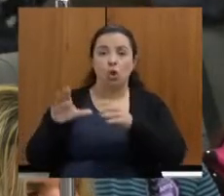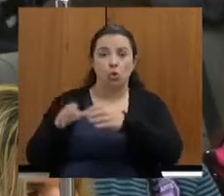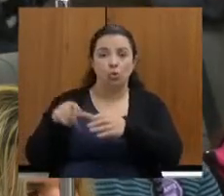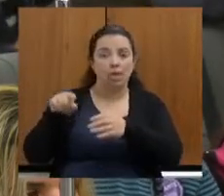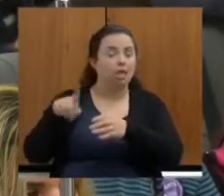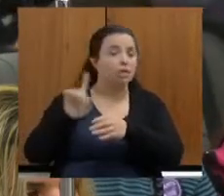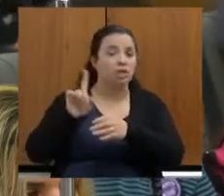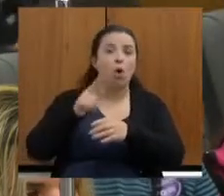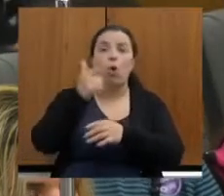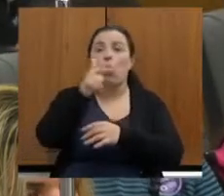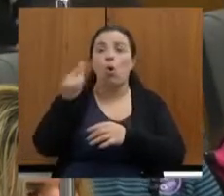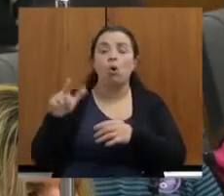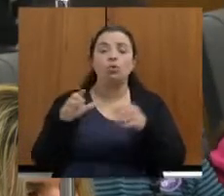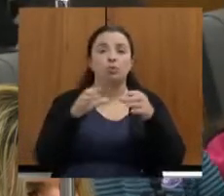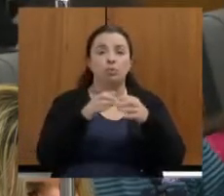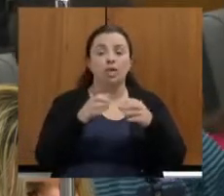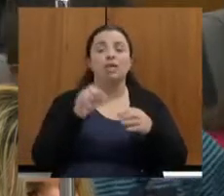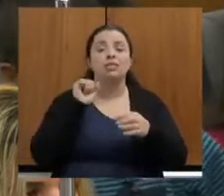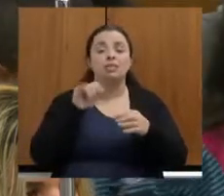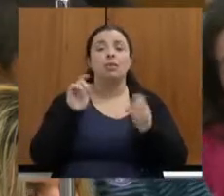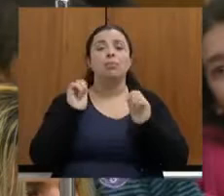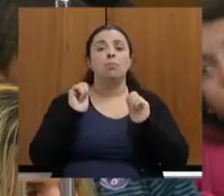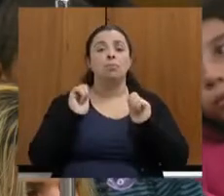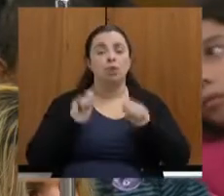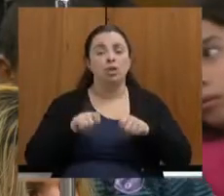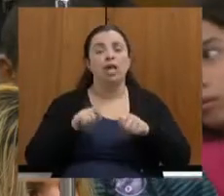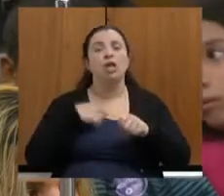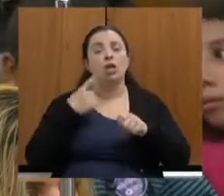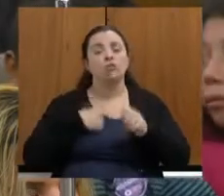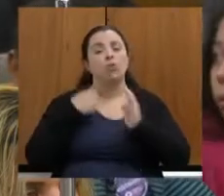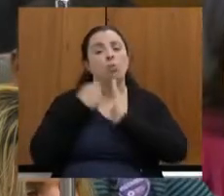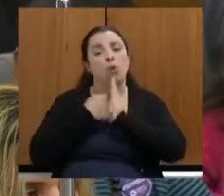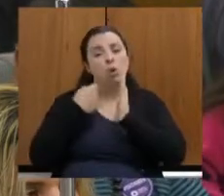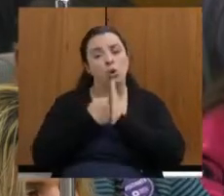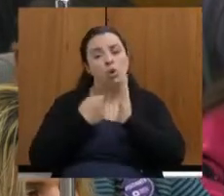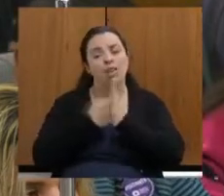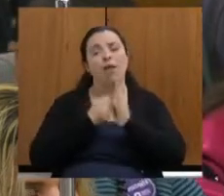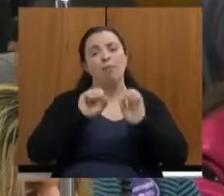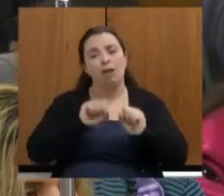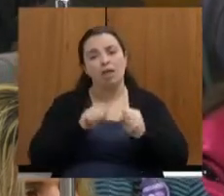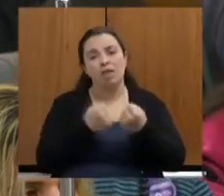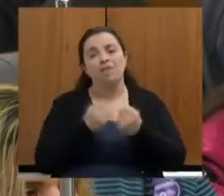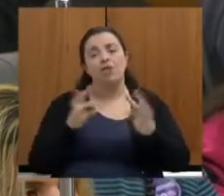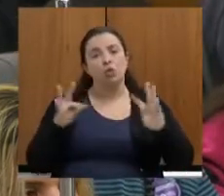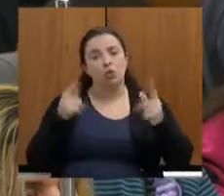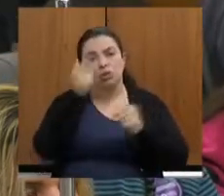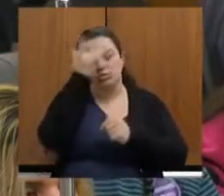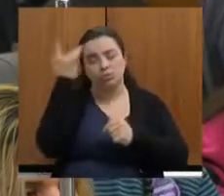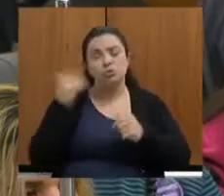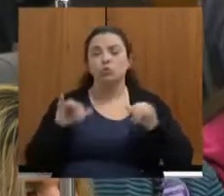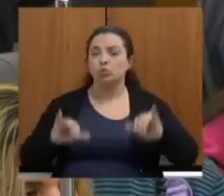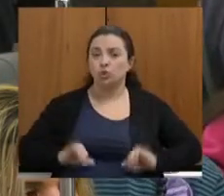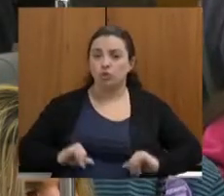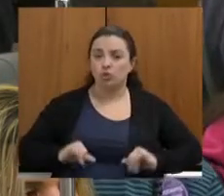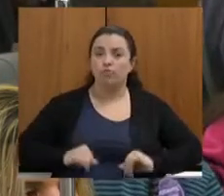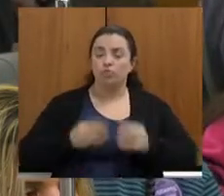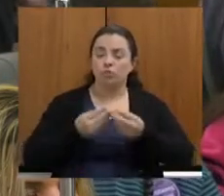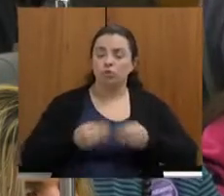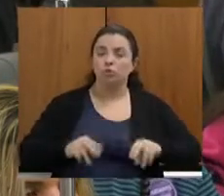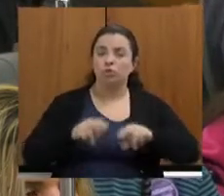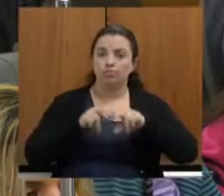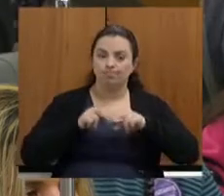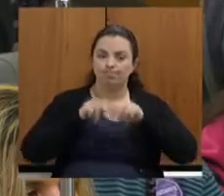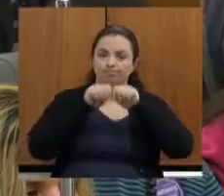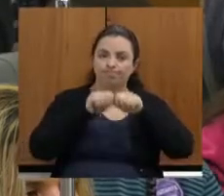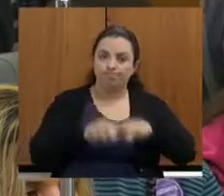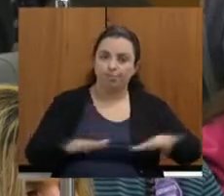tudo que nós podemos fazer para outros também atingida nós também estamos aí então nós estamos